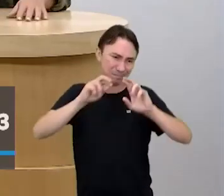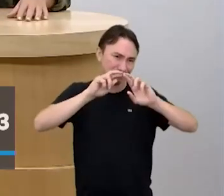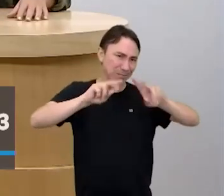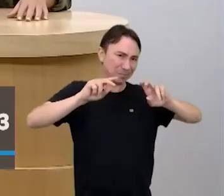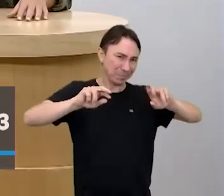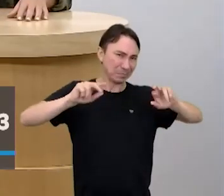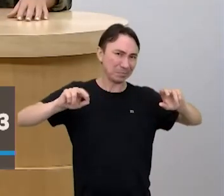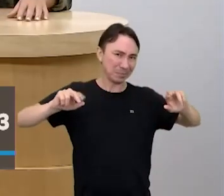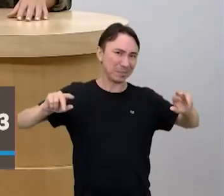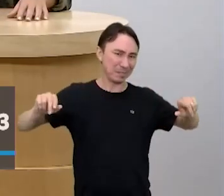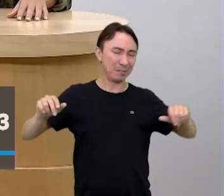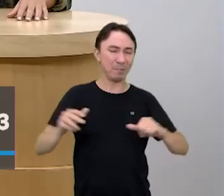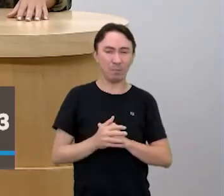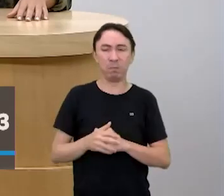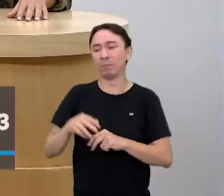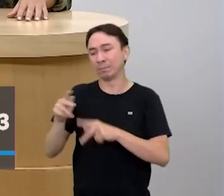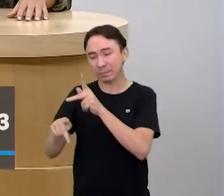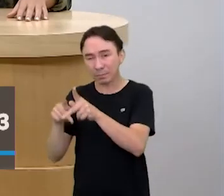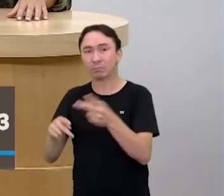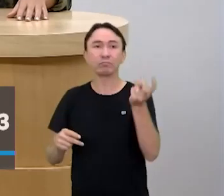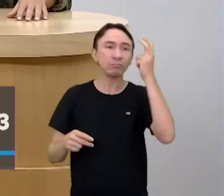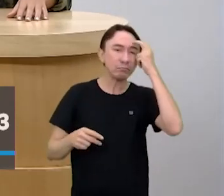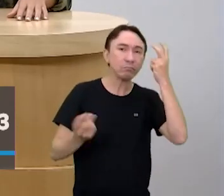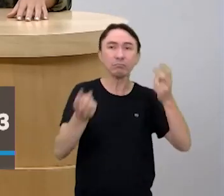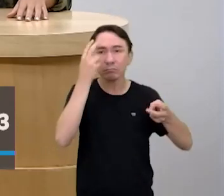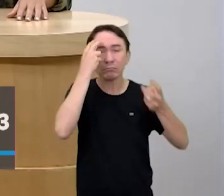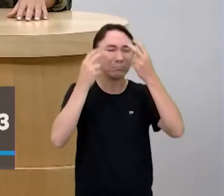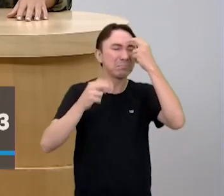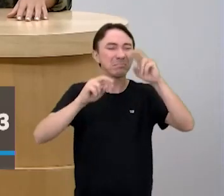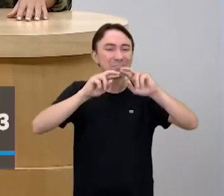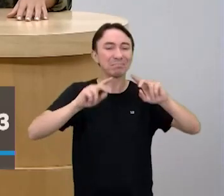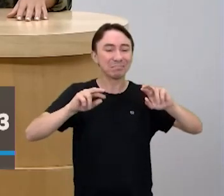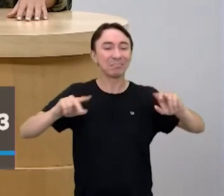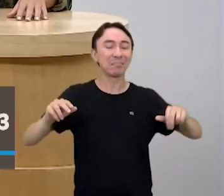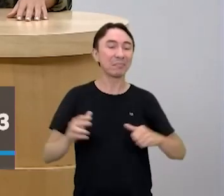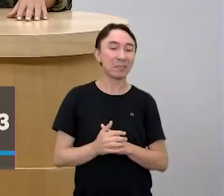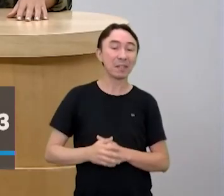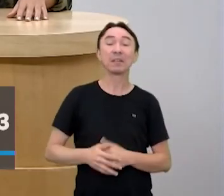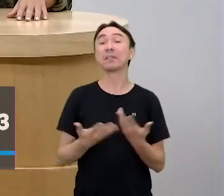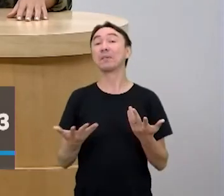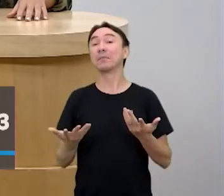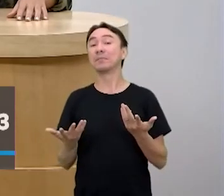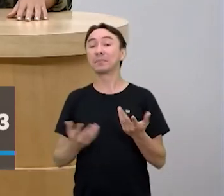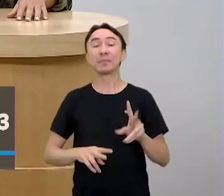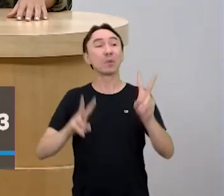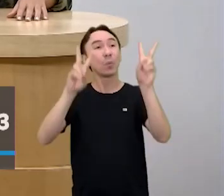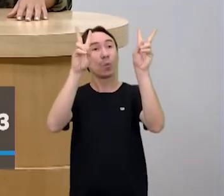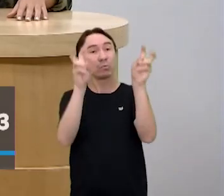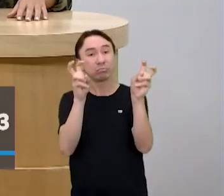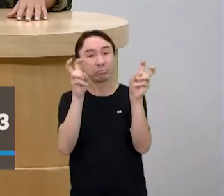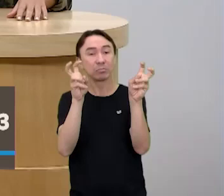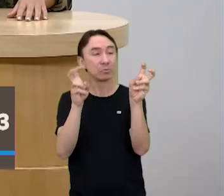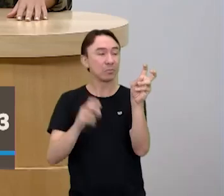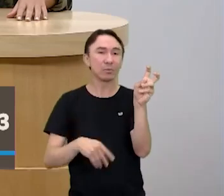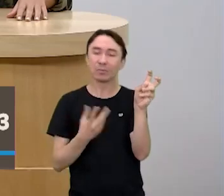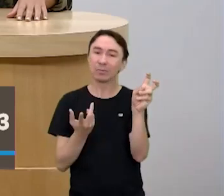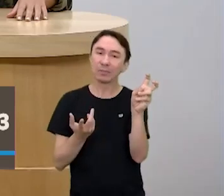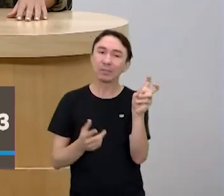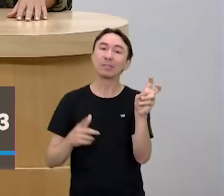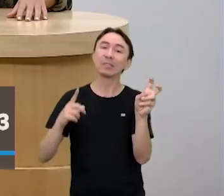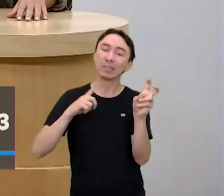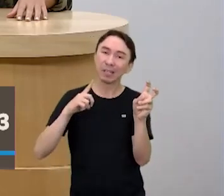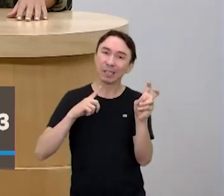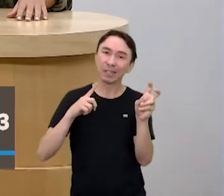Isso. Diferentes. E a ideia aqui desta aula é pensar como é que esses assuntos estão sendo discutidos dentro do